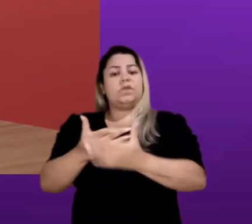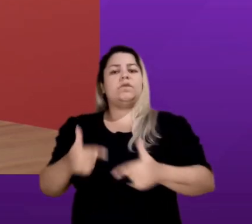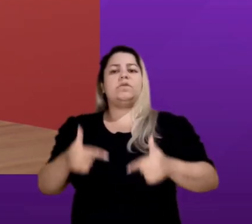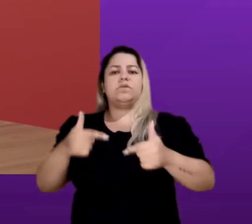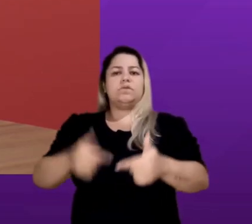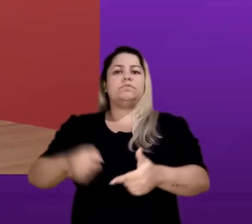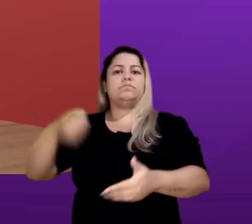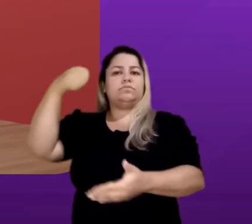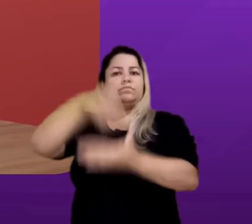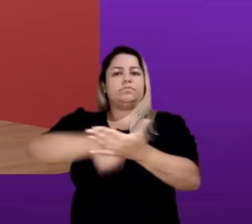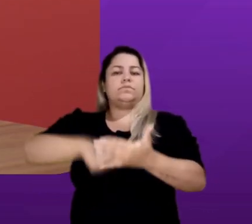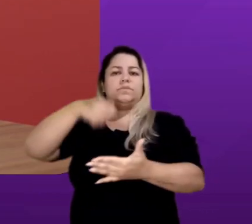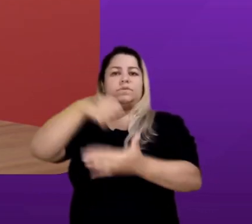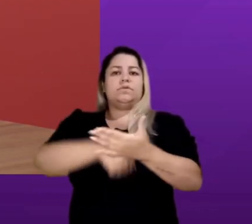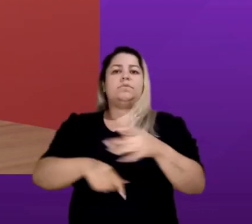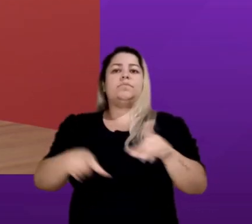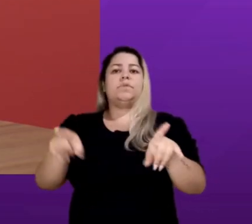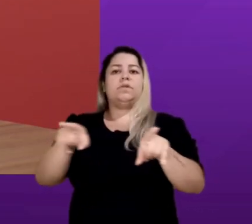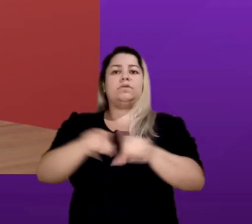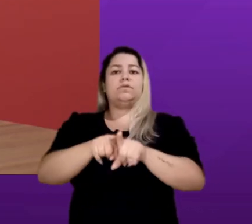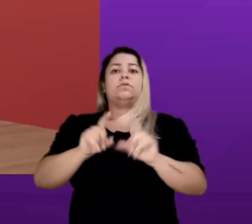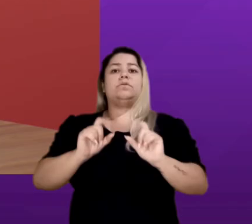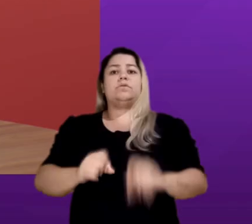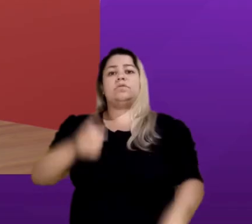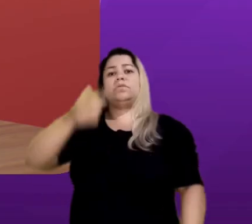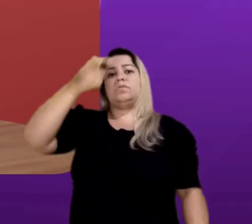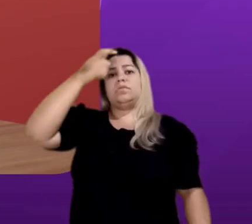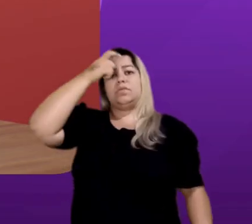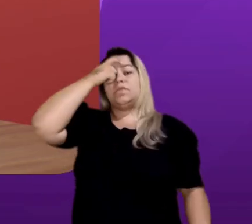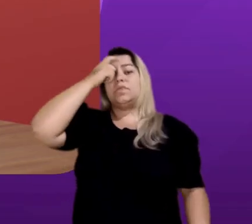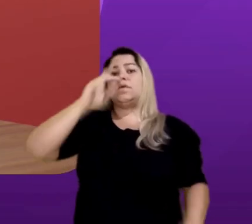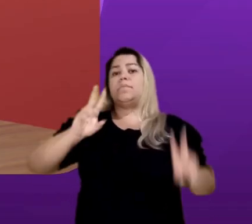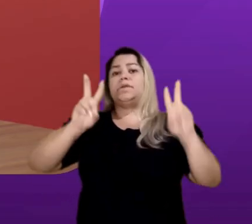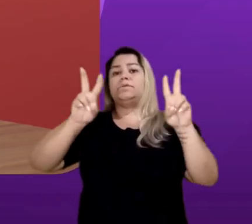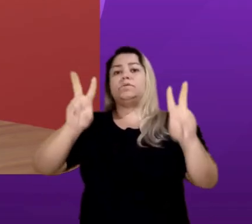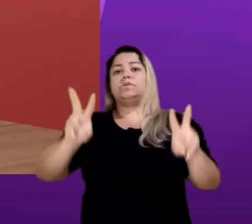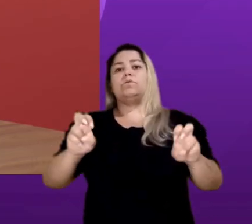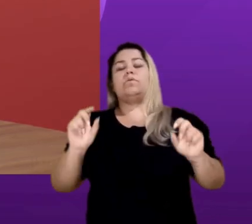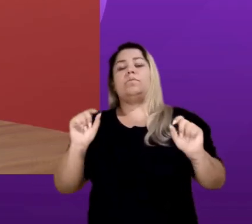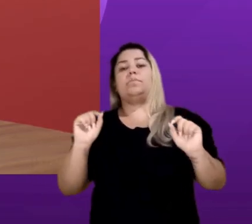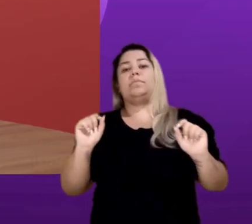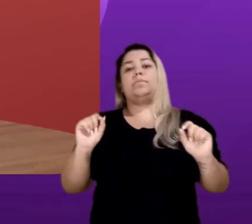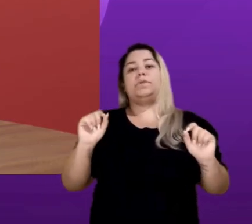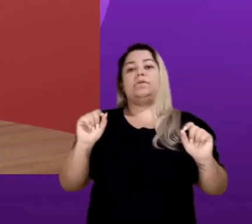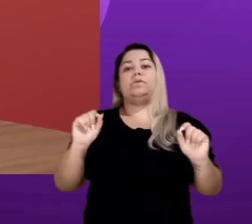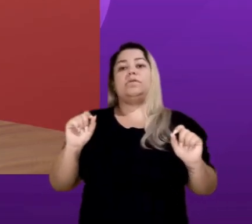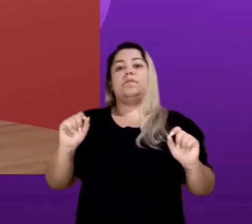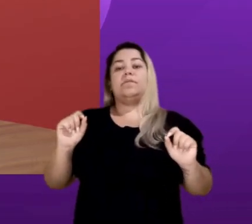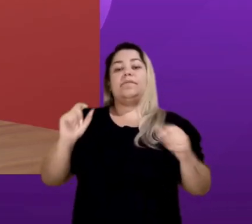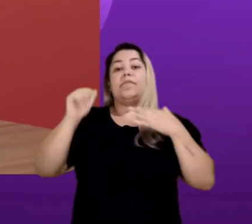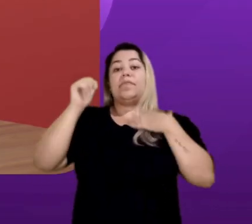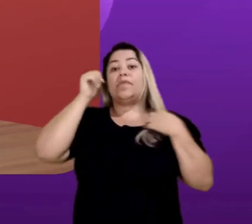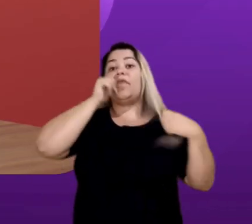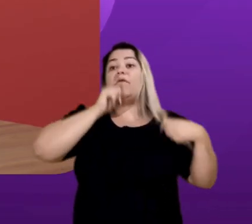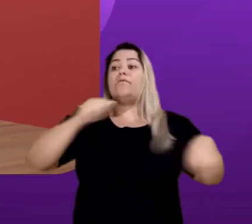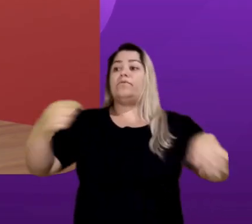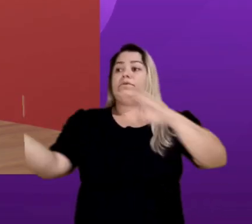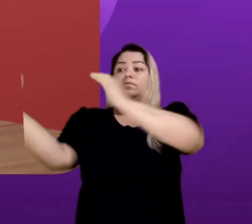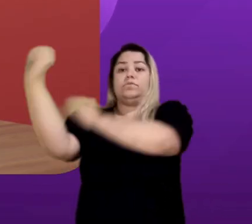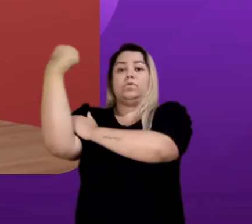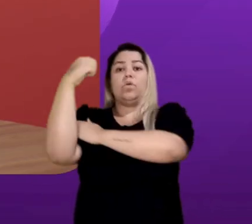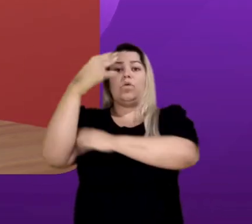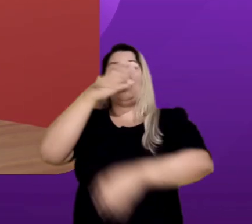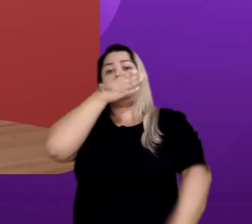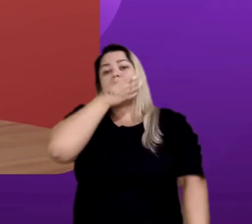causa desde quando adquiri consciência sobre isso, é um feminismo que emancipa homens e